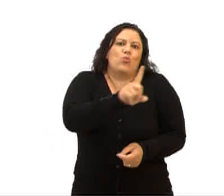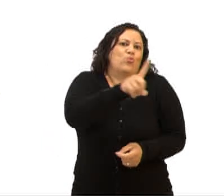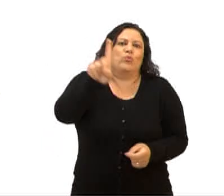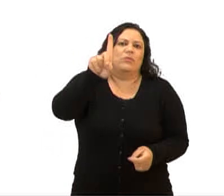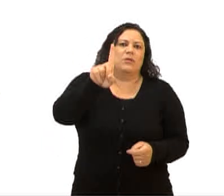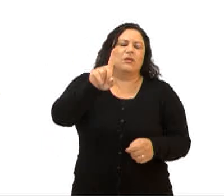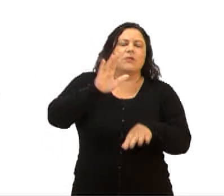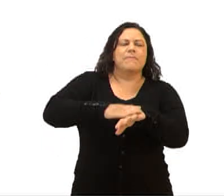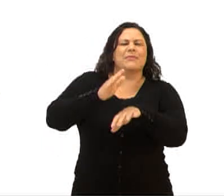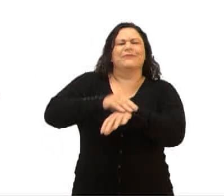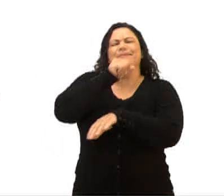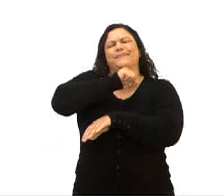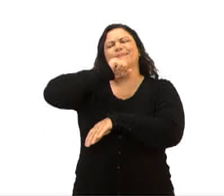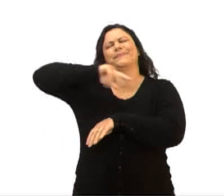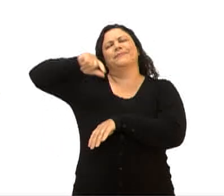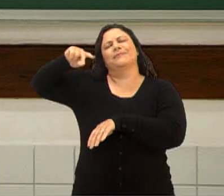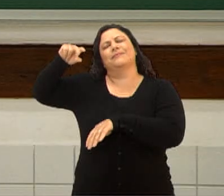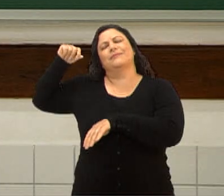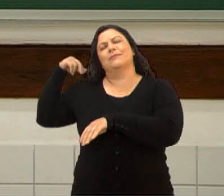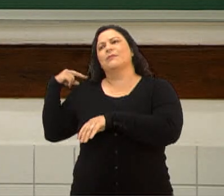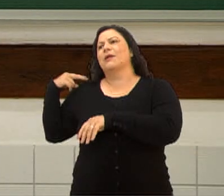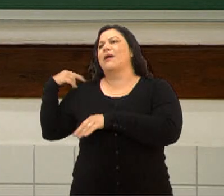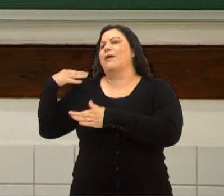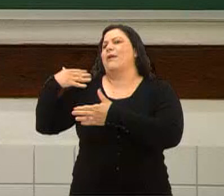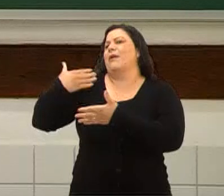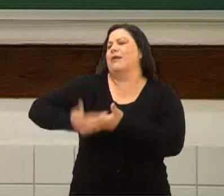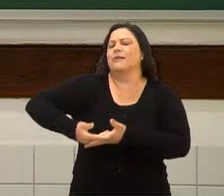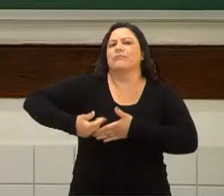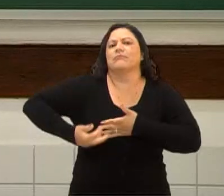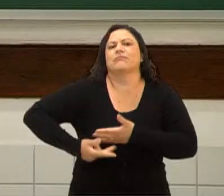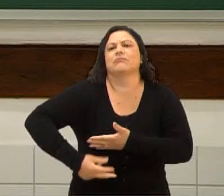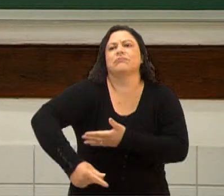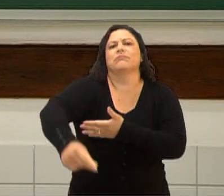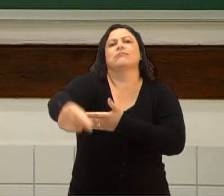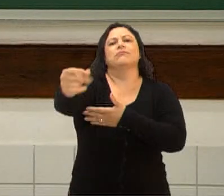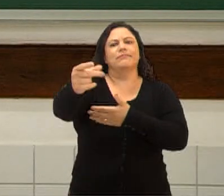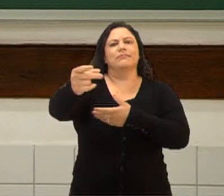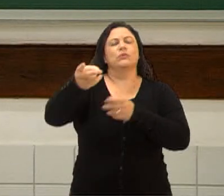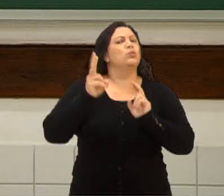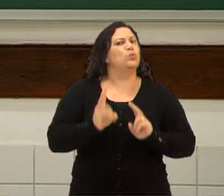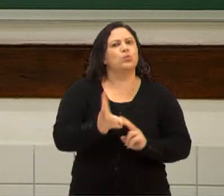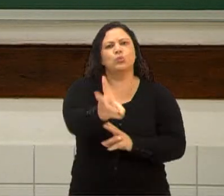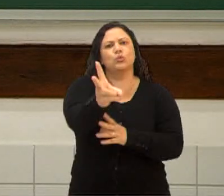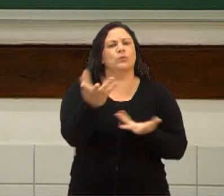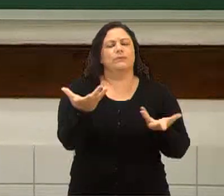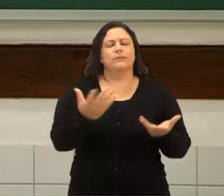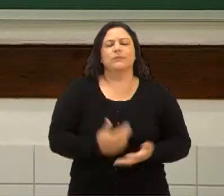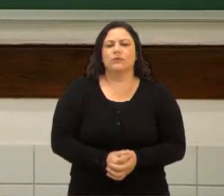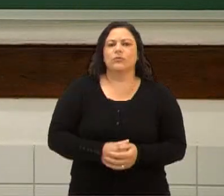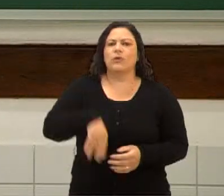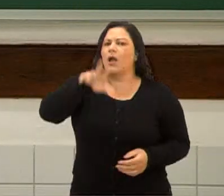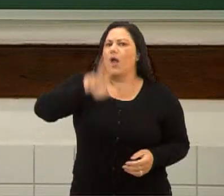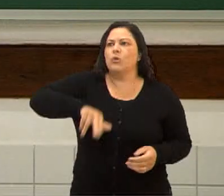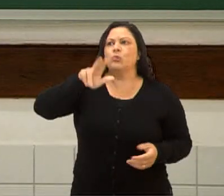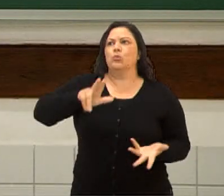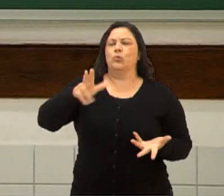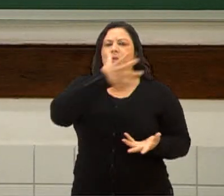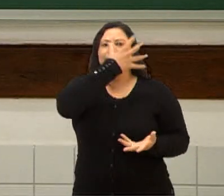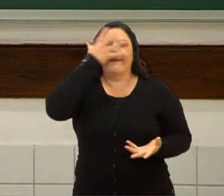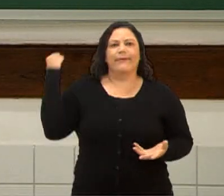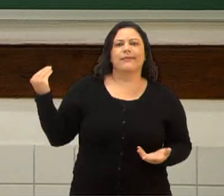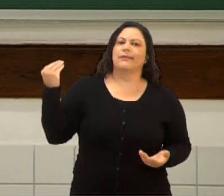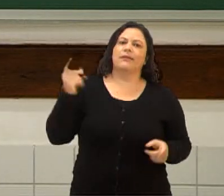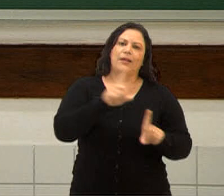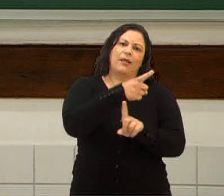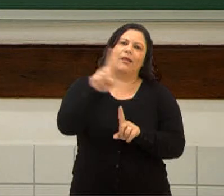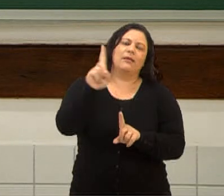eles continuam sendo usados até hoje? Porque eles trazem coisas, né, universais da vida. Nunca sai de moda, nunca